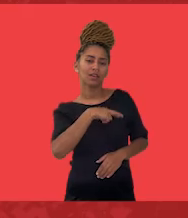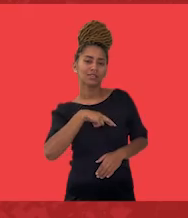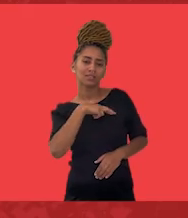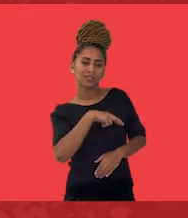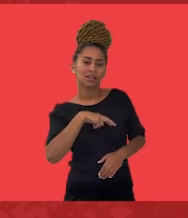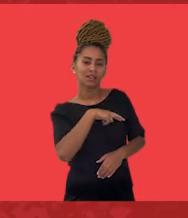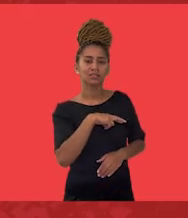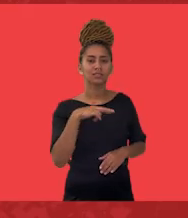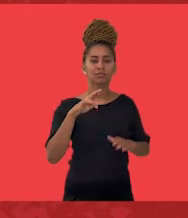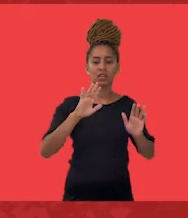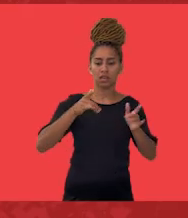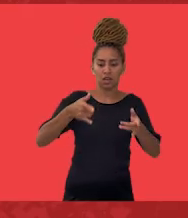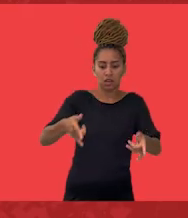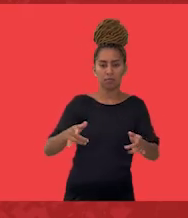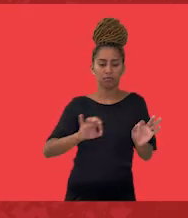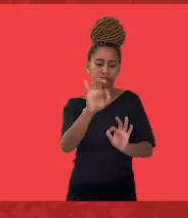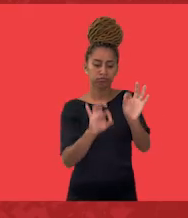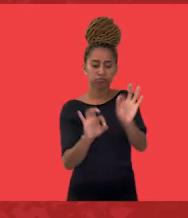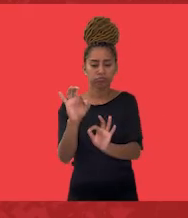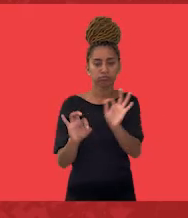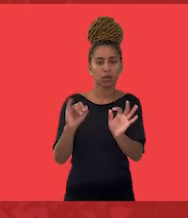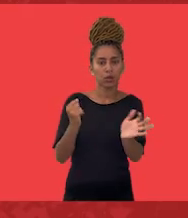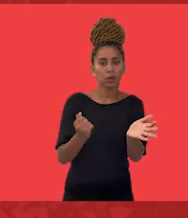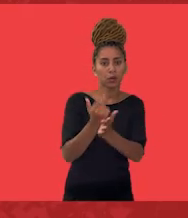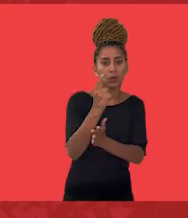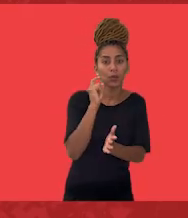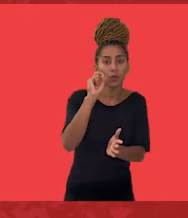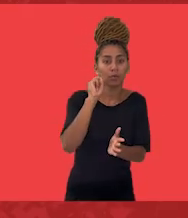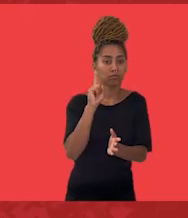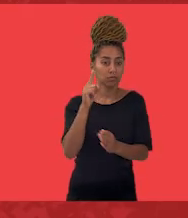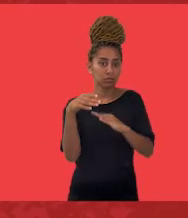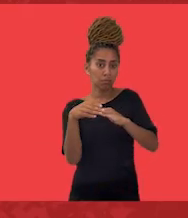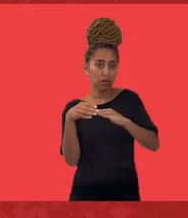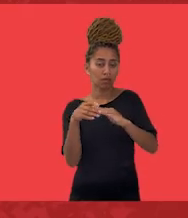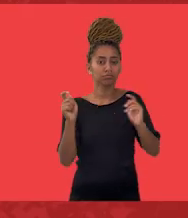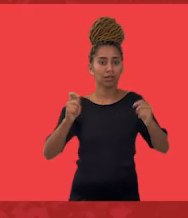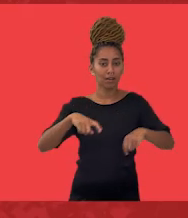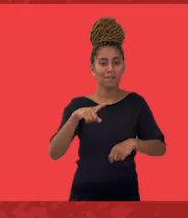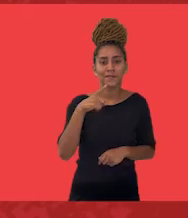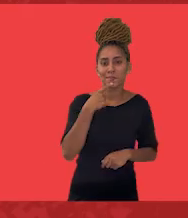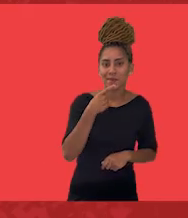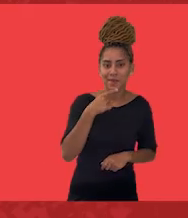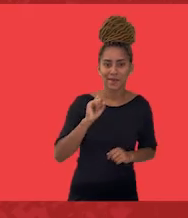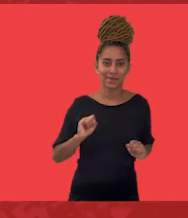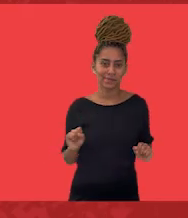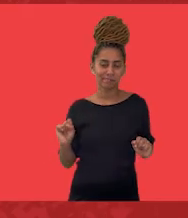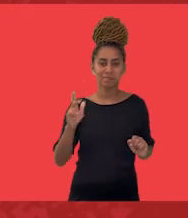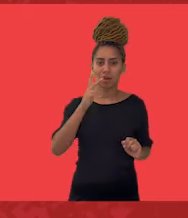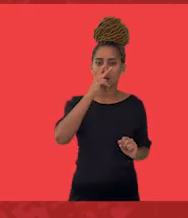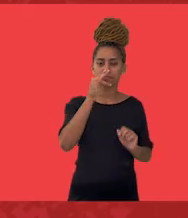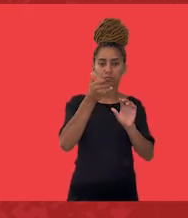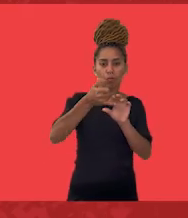Currículo. Sim, eu sou mesmo autodidata. Escrevi aos 7 anos um garrancho que,